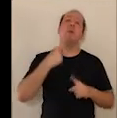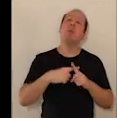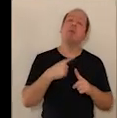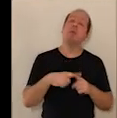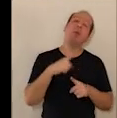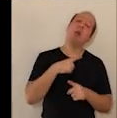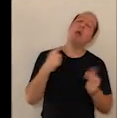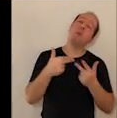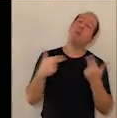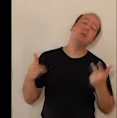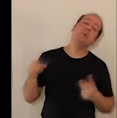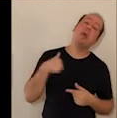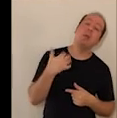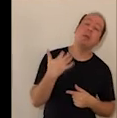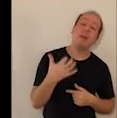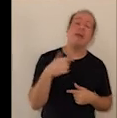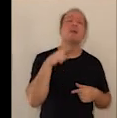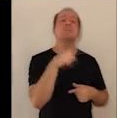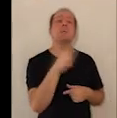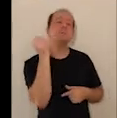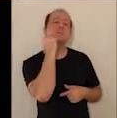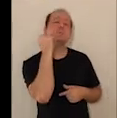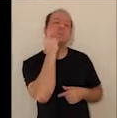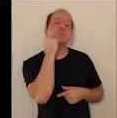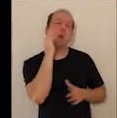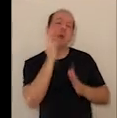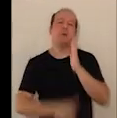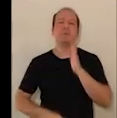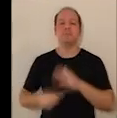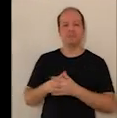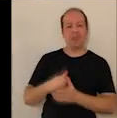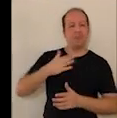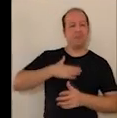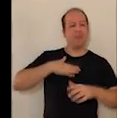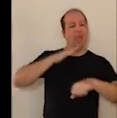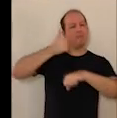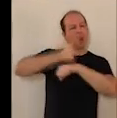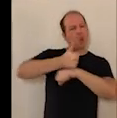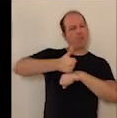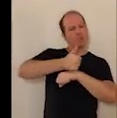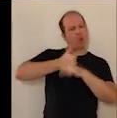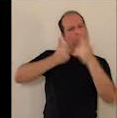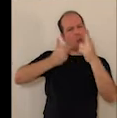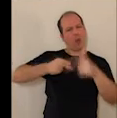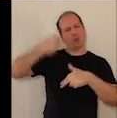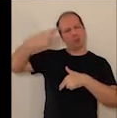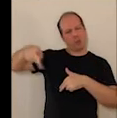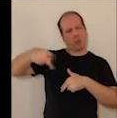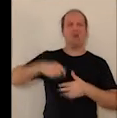atrás de alguma coisa, seu saqueador. Minha profissão é tão honrada quanto a sua. O